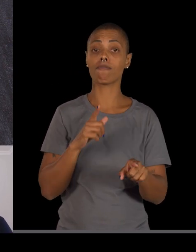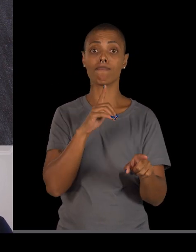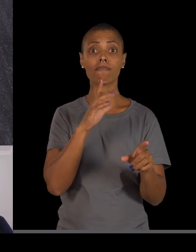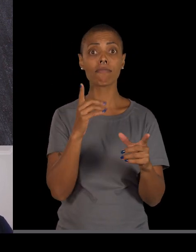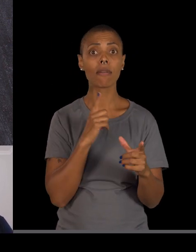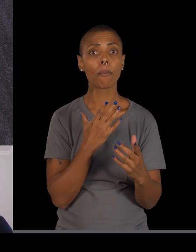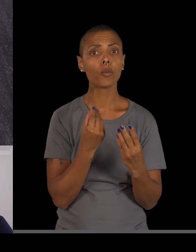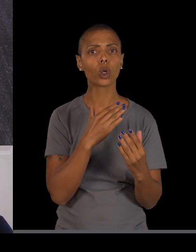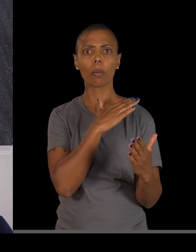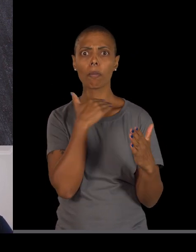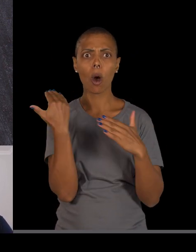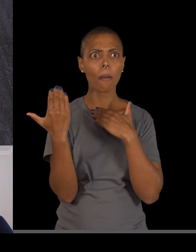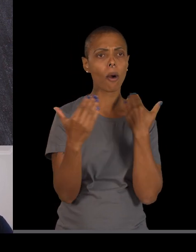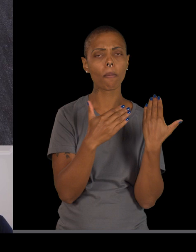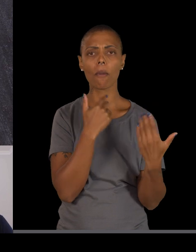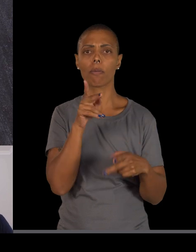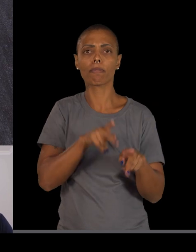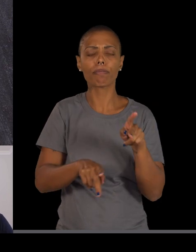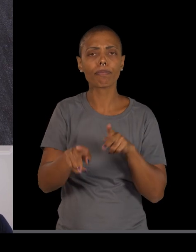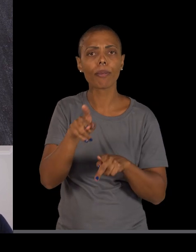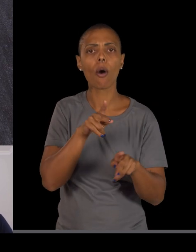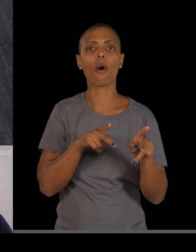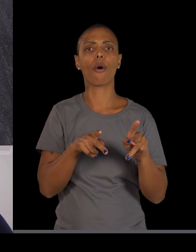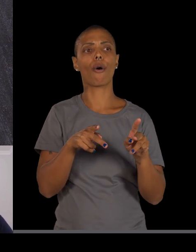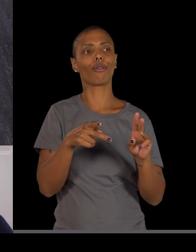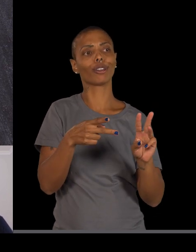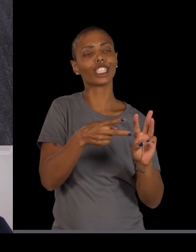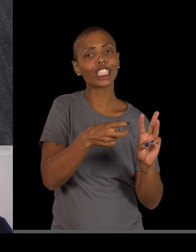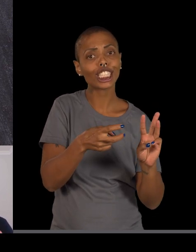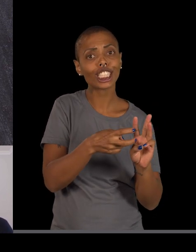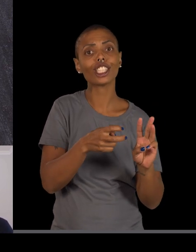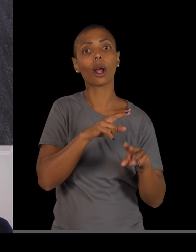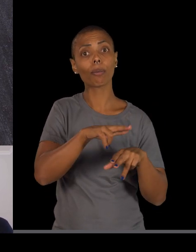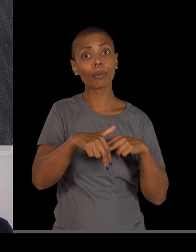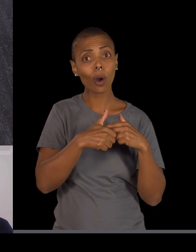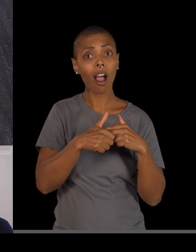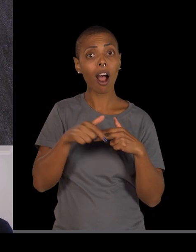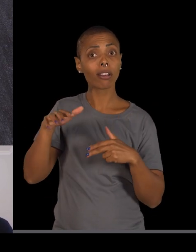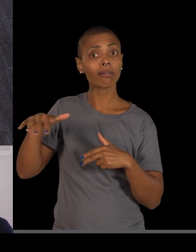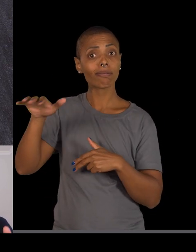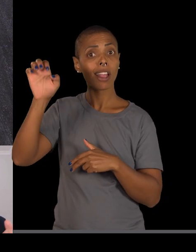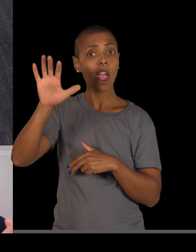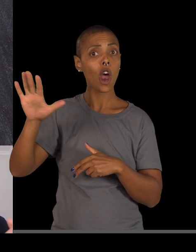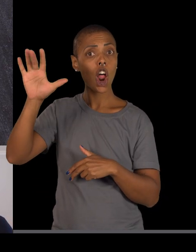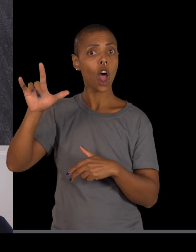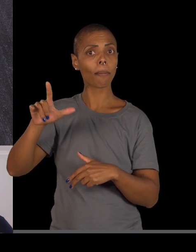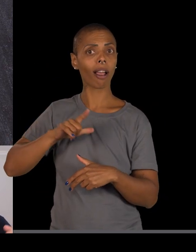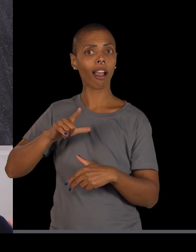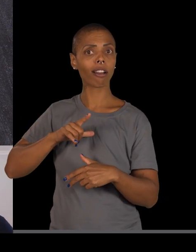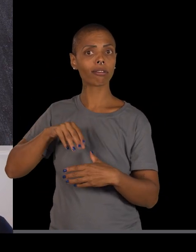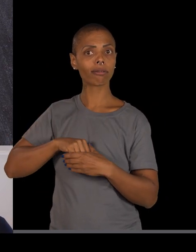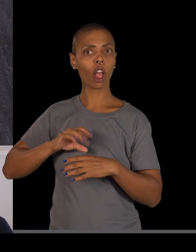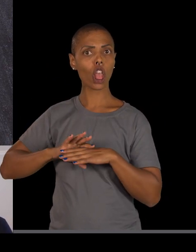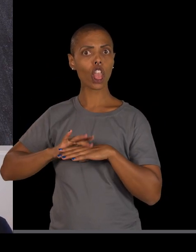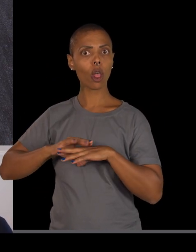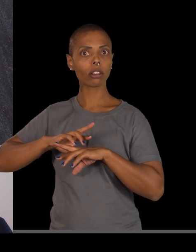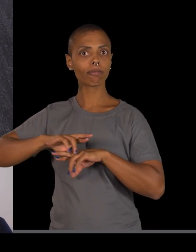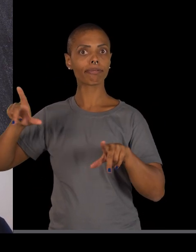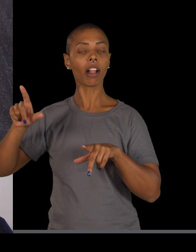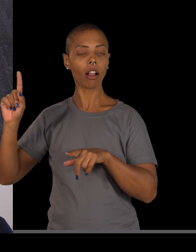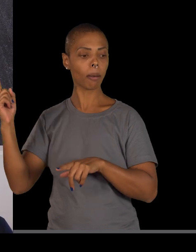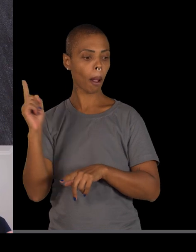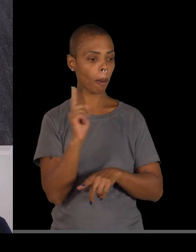muitas mortes dos povos indígenas por conta das doenças que foram trazidas pelos europeus. A gente sabe que no contato